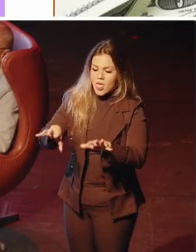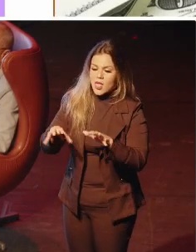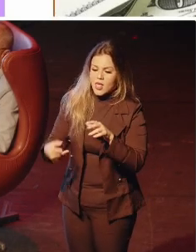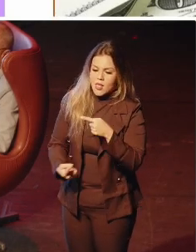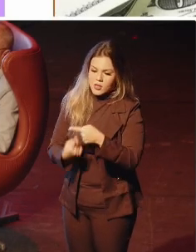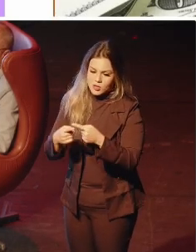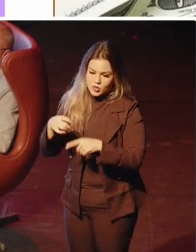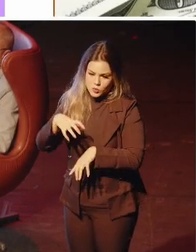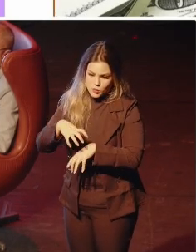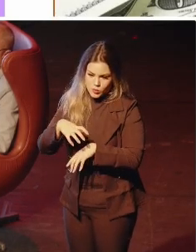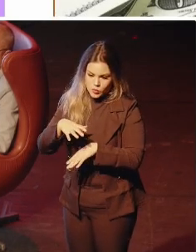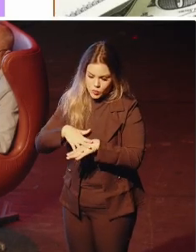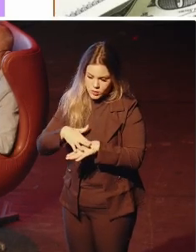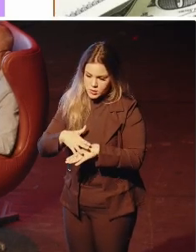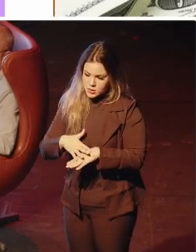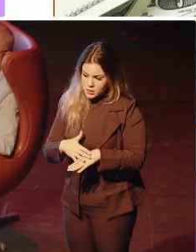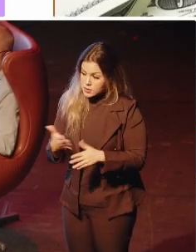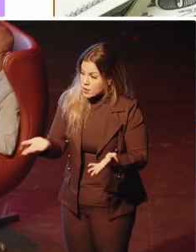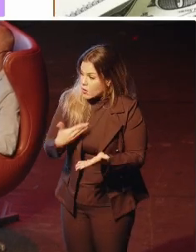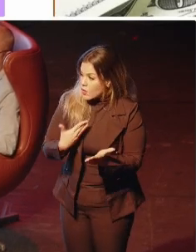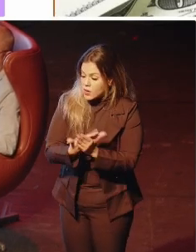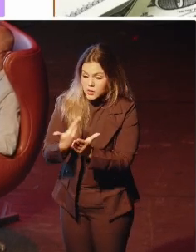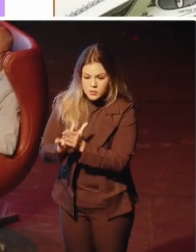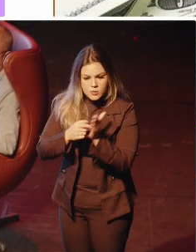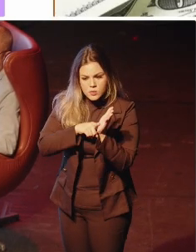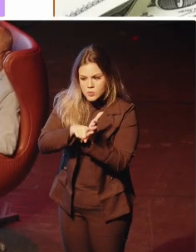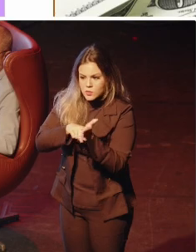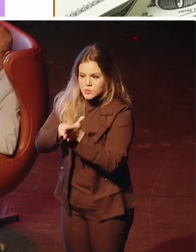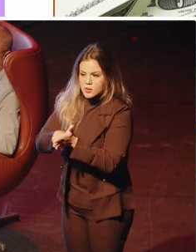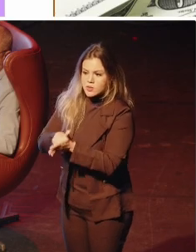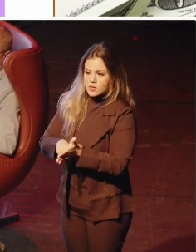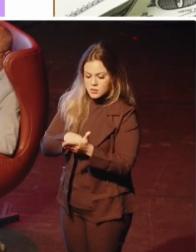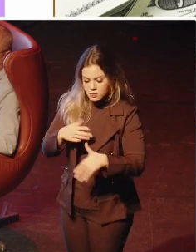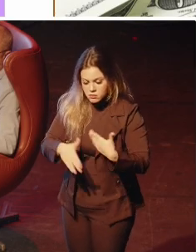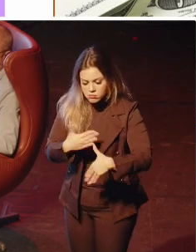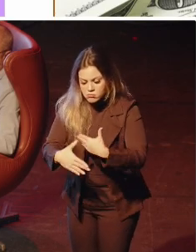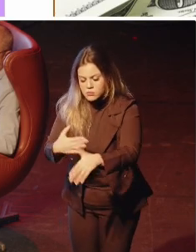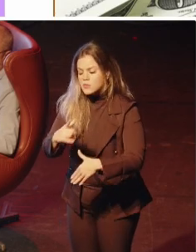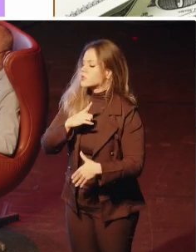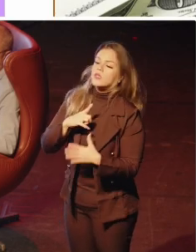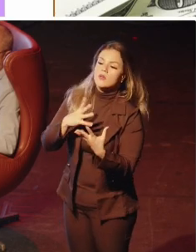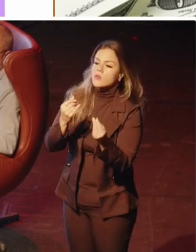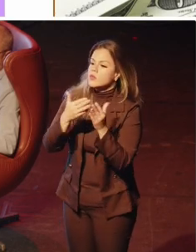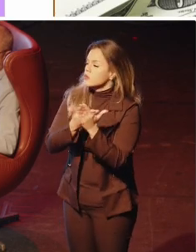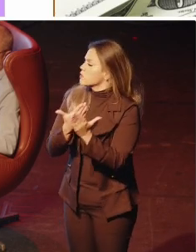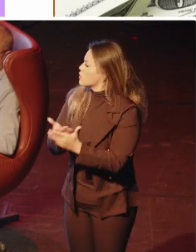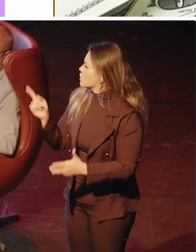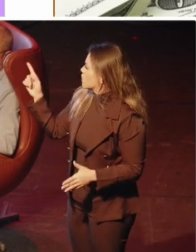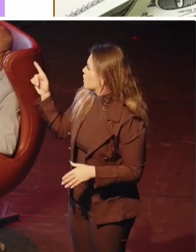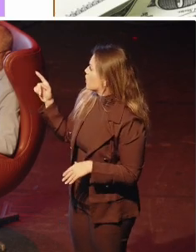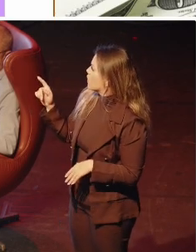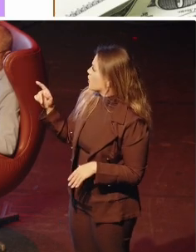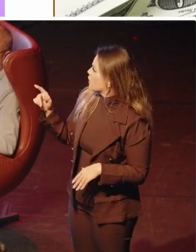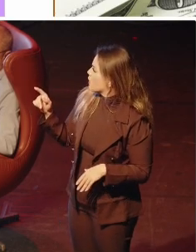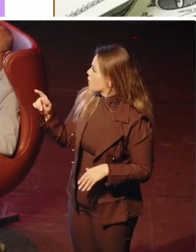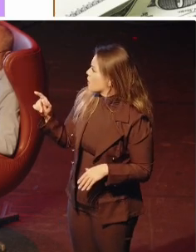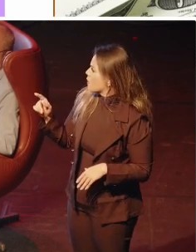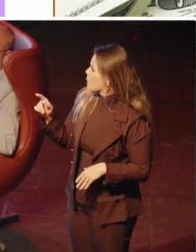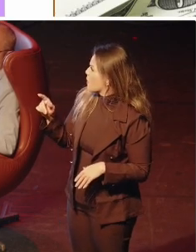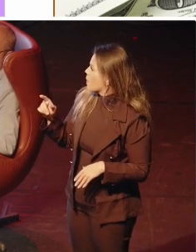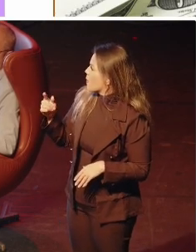não. Os custos são bastante altos, né? A gente tem, isso aqui é dos Estados Unidos,